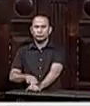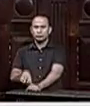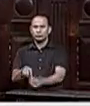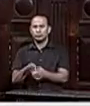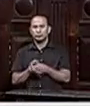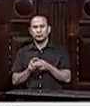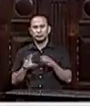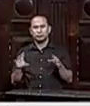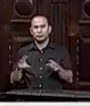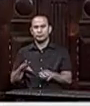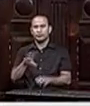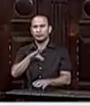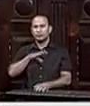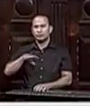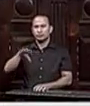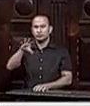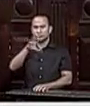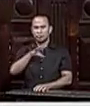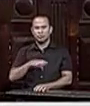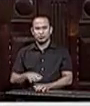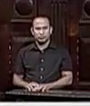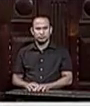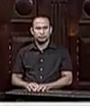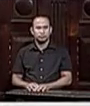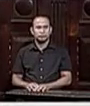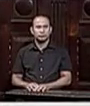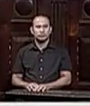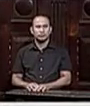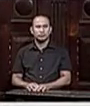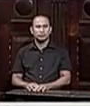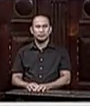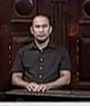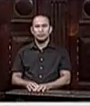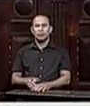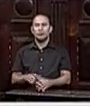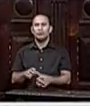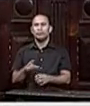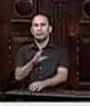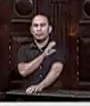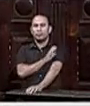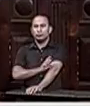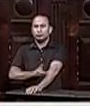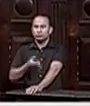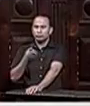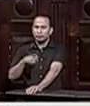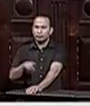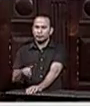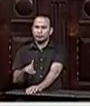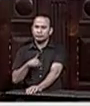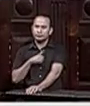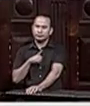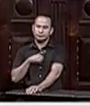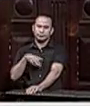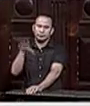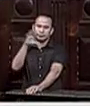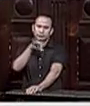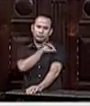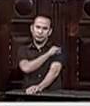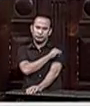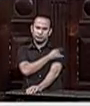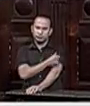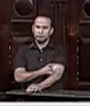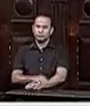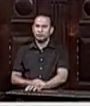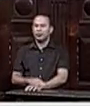regional, a cultura, enfim, enraizada no estado do Rio de Janeiro, nas suas